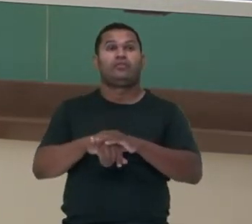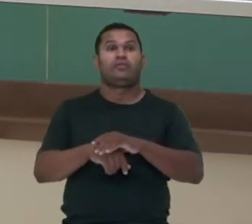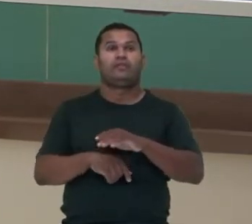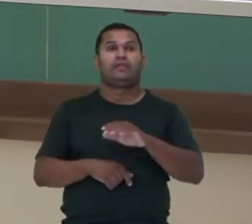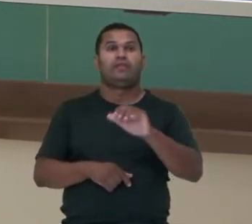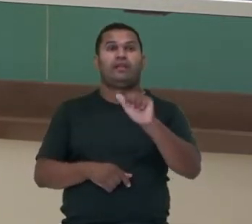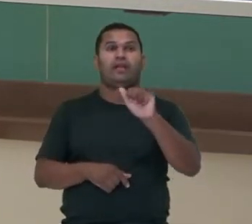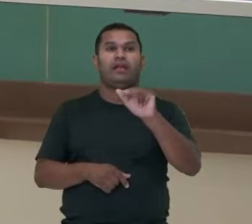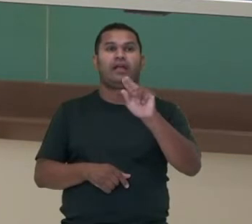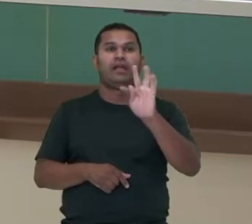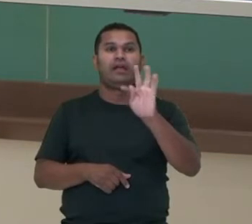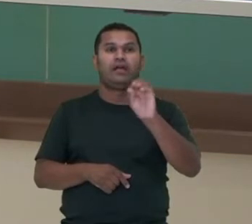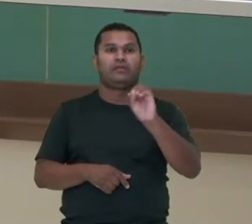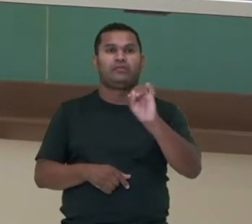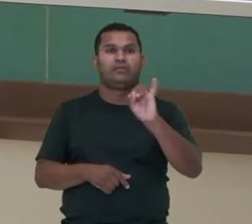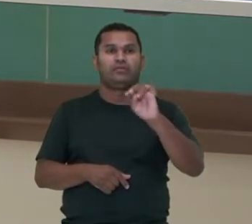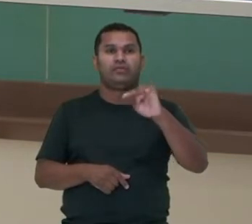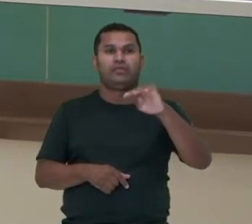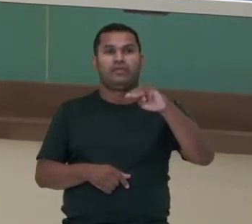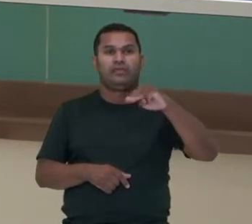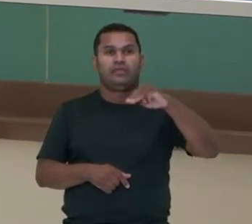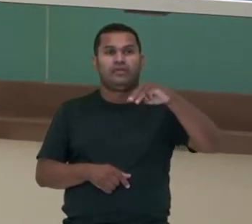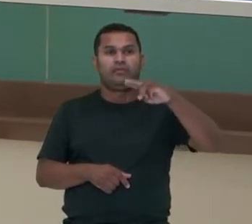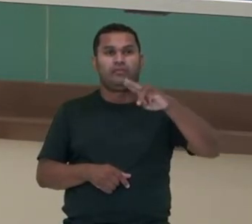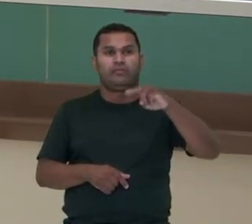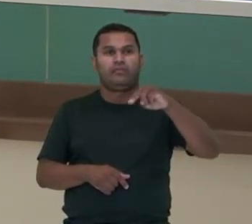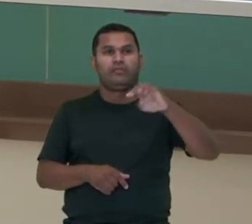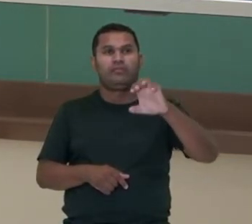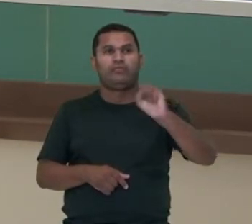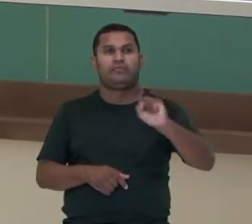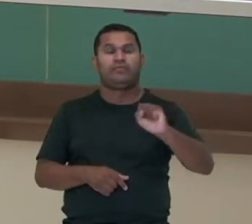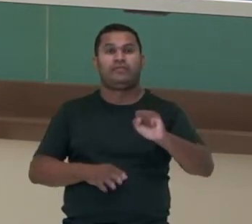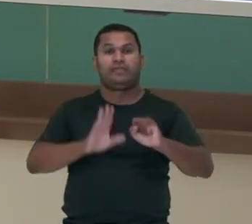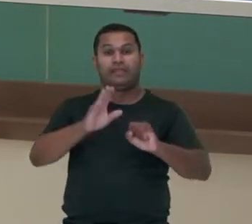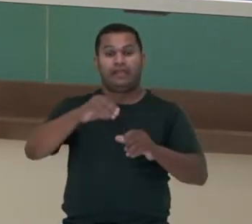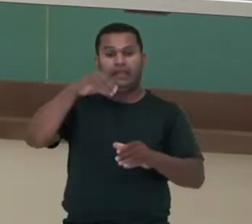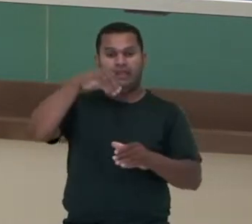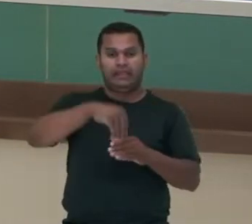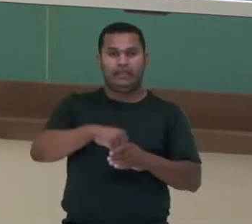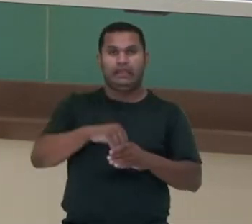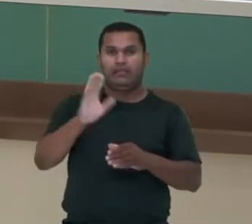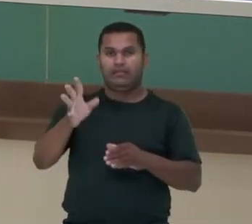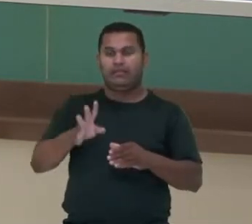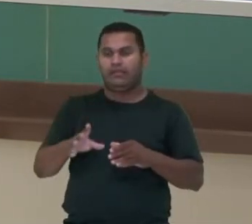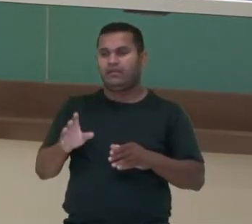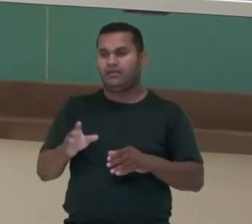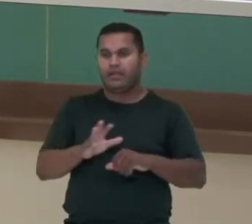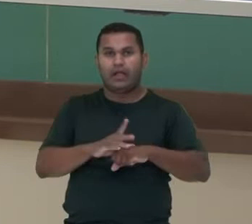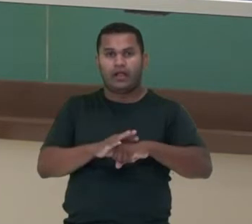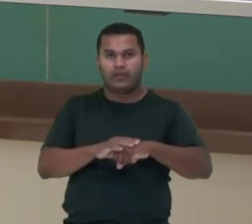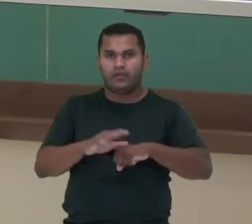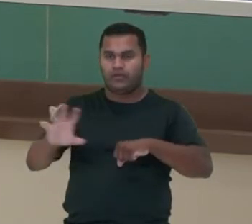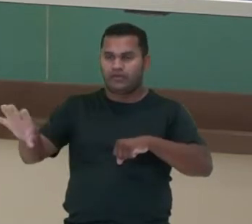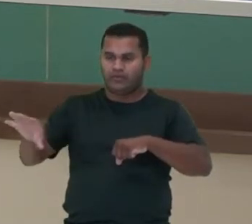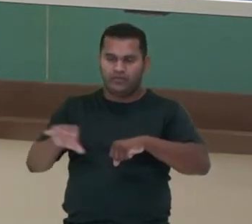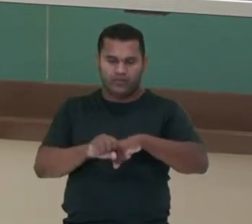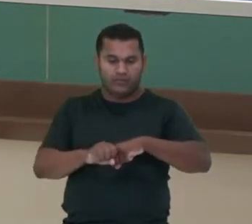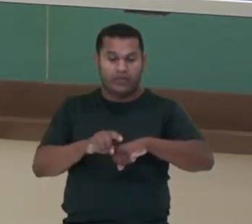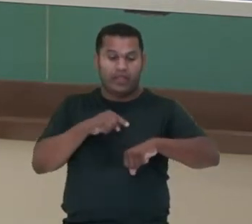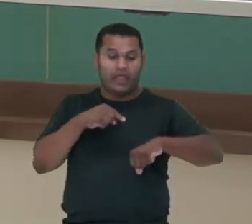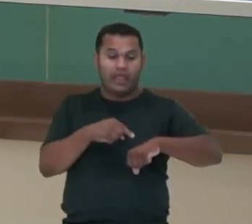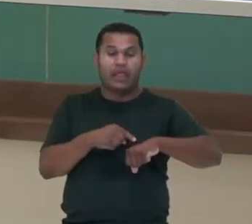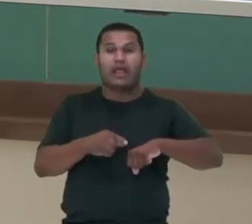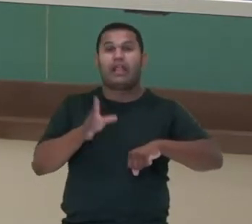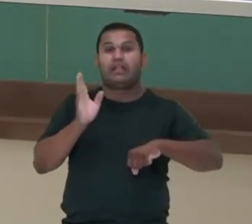seu próprio sistema imunológico ou o próprio tecido do seu corpo, conforme o caso, né? A doença autoimune, a imunidade está